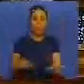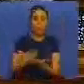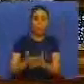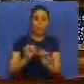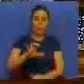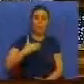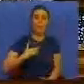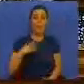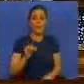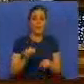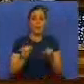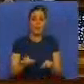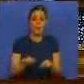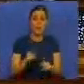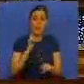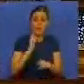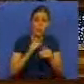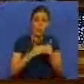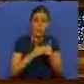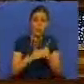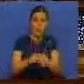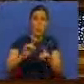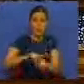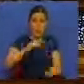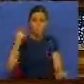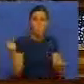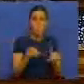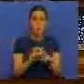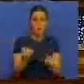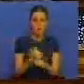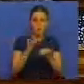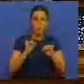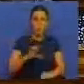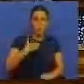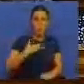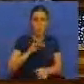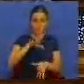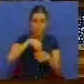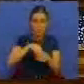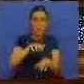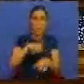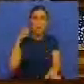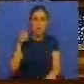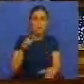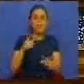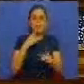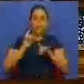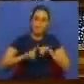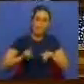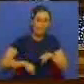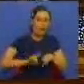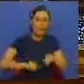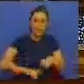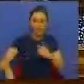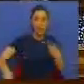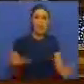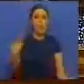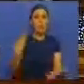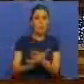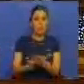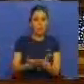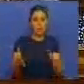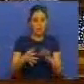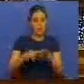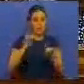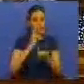CDS. Esta é a sequência de um ano de trabalho do CDS no Parlamento. De variadíssimas propostas que fez em relação